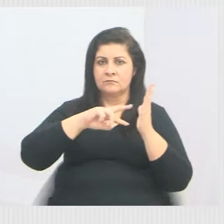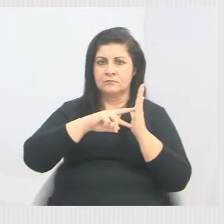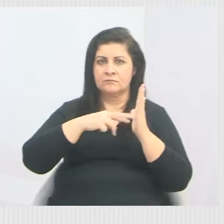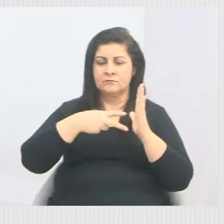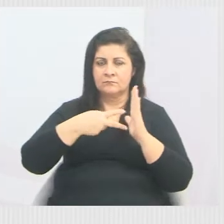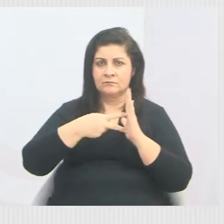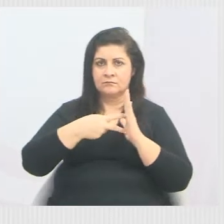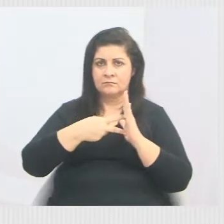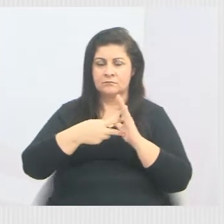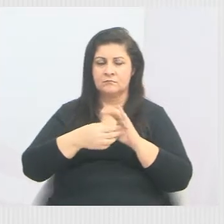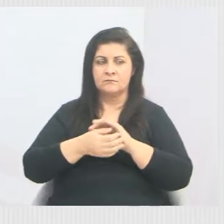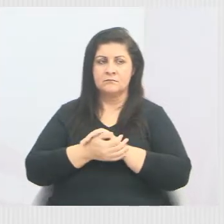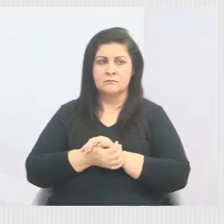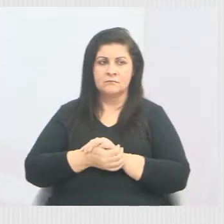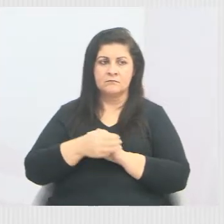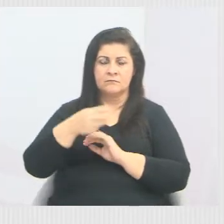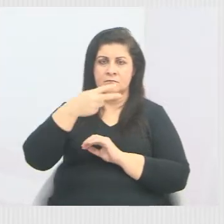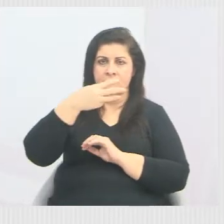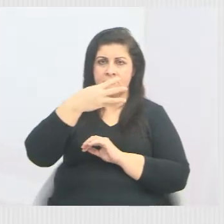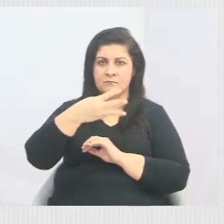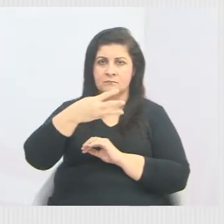413.096.000, no percentual de